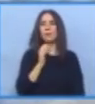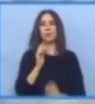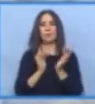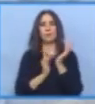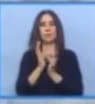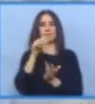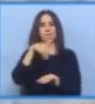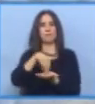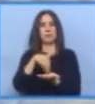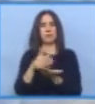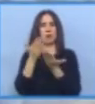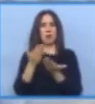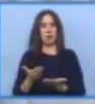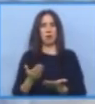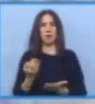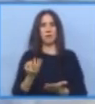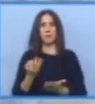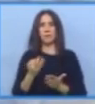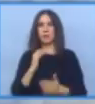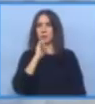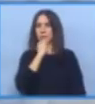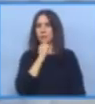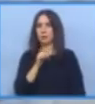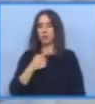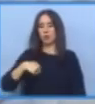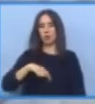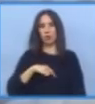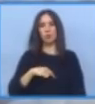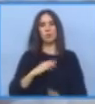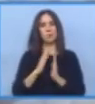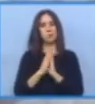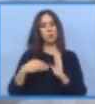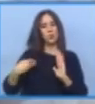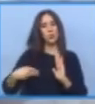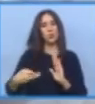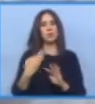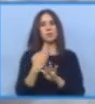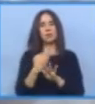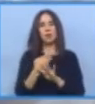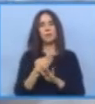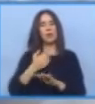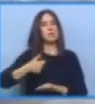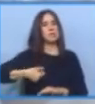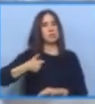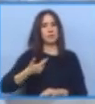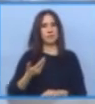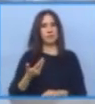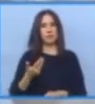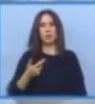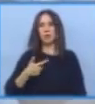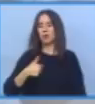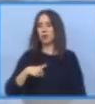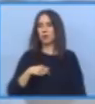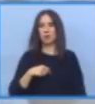Jesus. Portanto, é por isso que este mistério, que nós celebramos em cada Eucaristia, é central. Nós